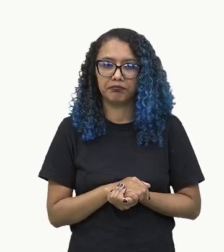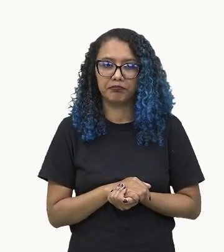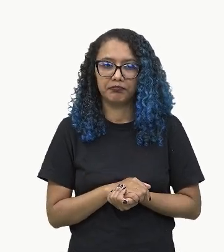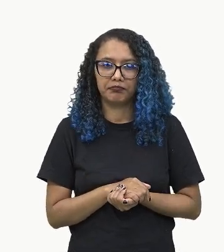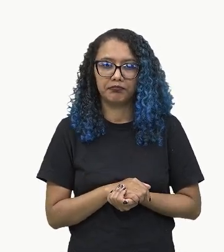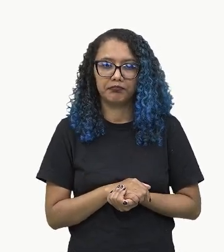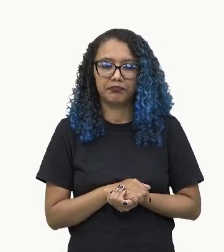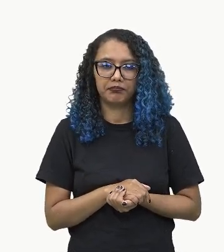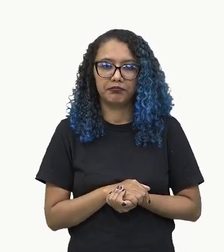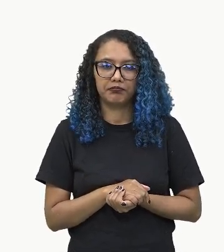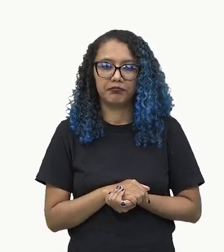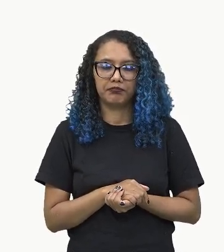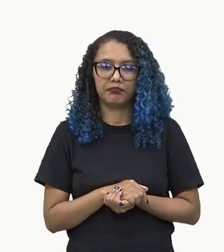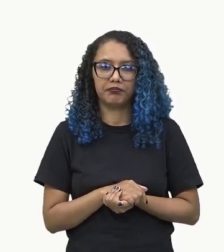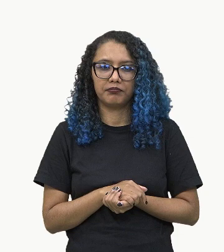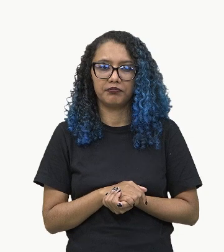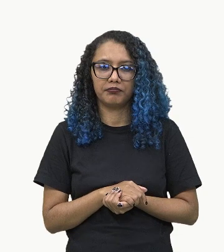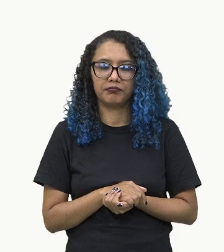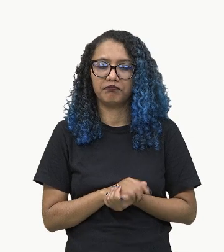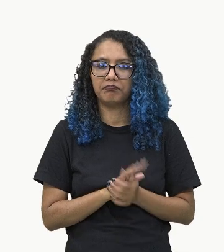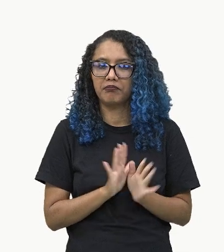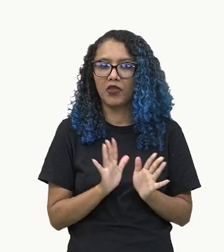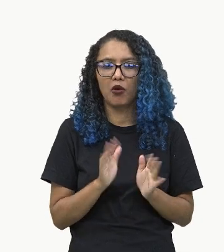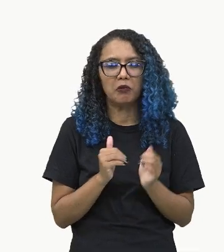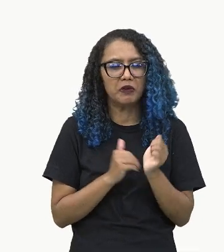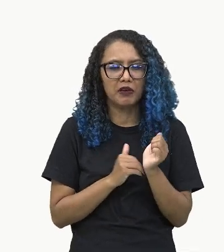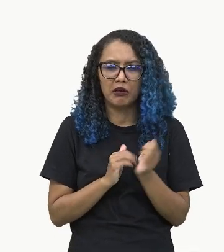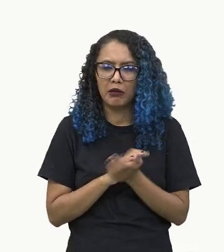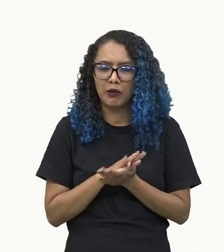Então, entenda, não tem, pessoal, segredo nenhum,